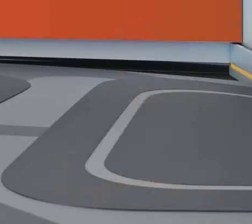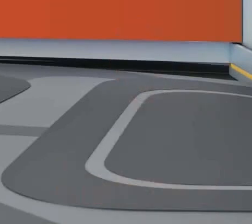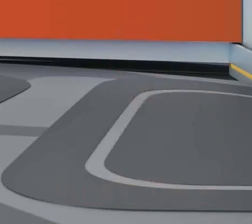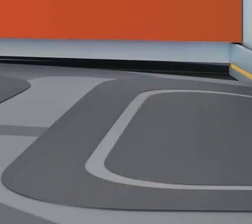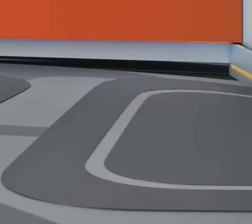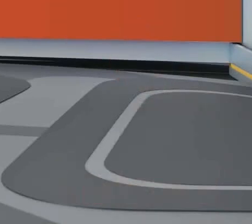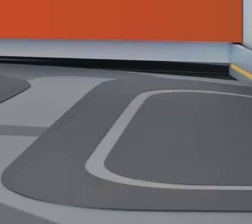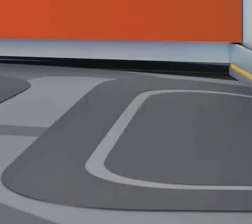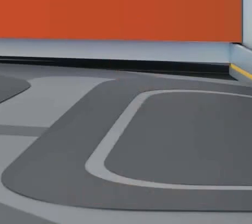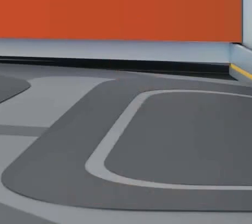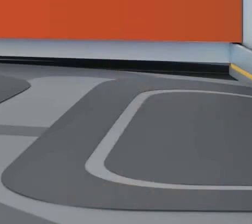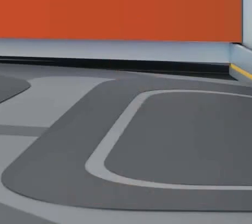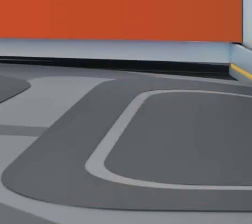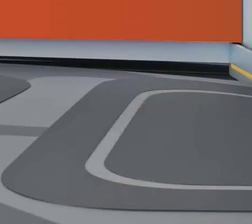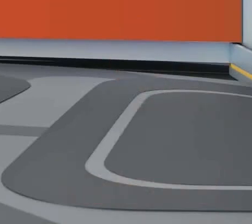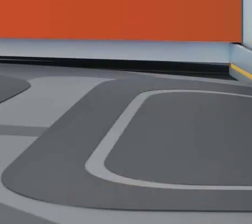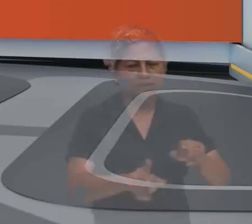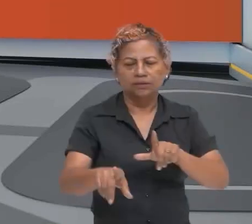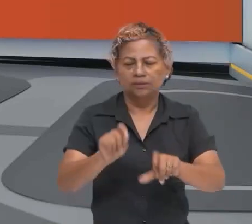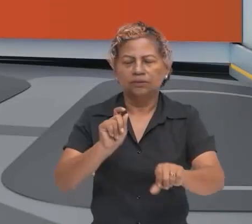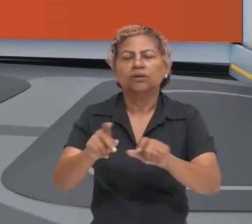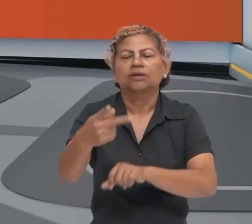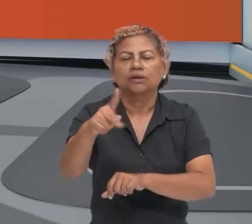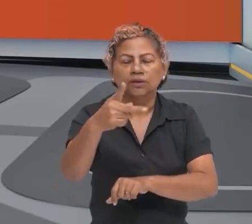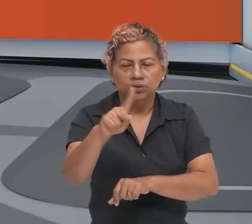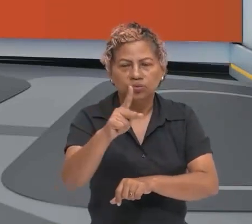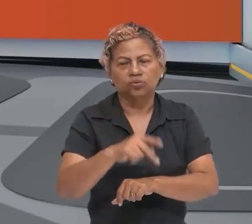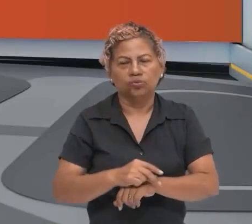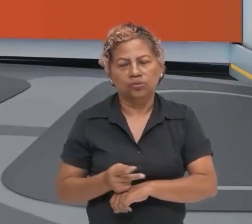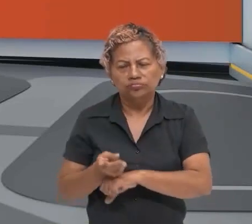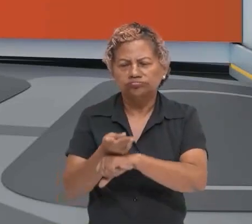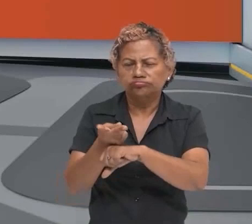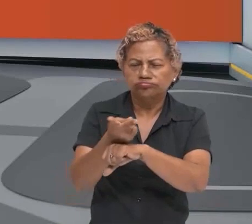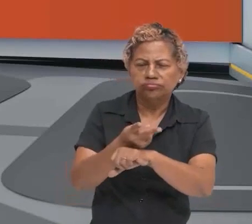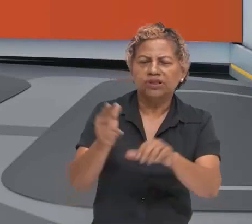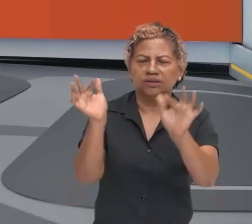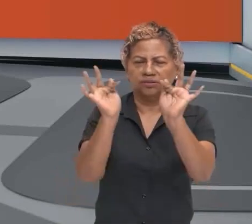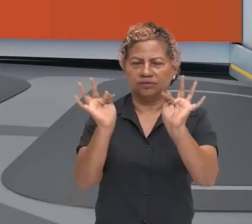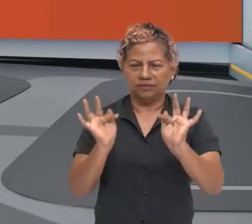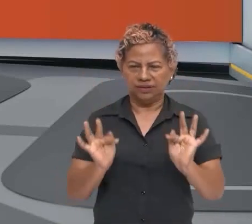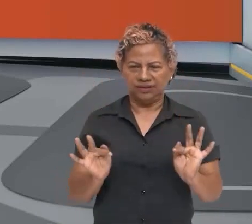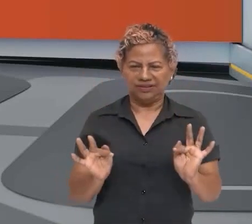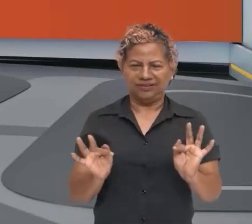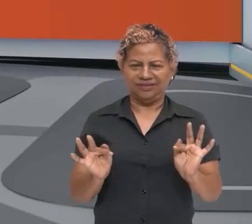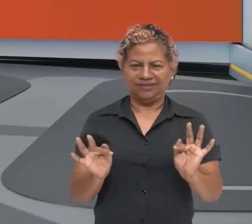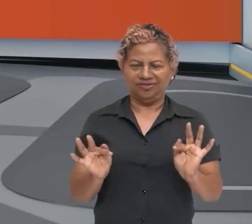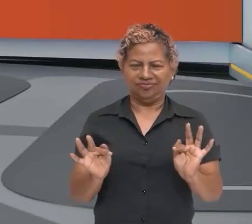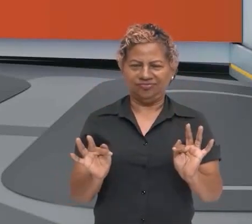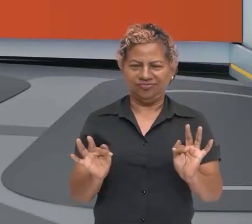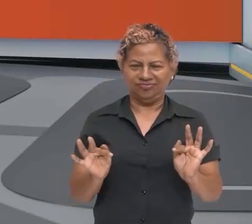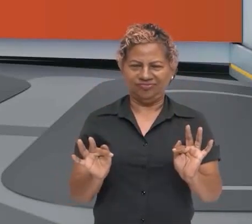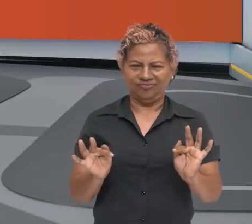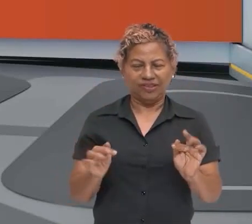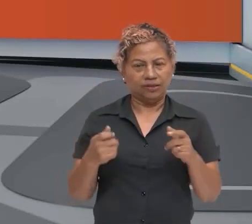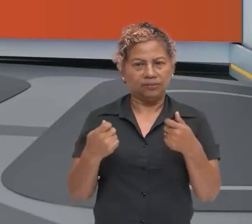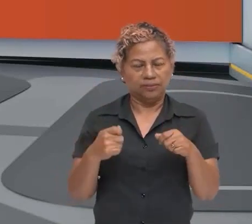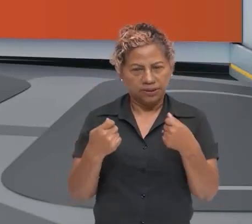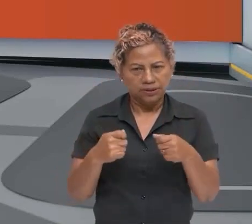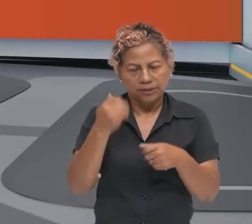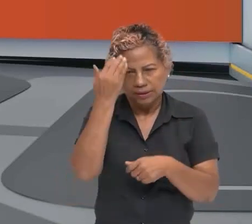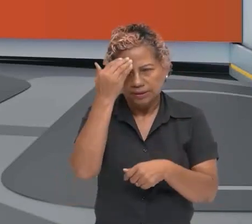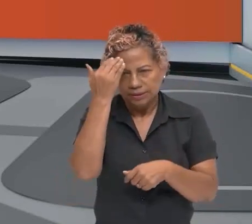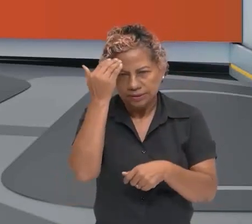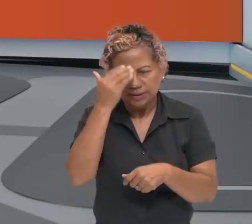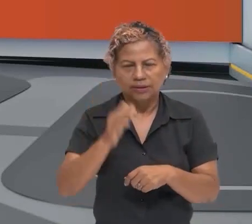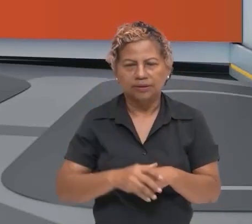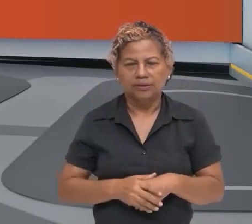cada um. Como as suas escolhas têm impactado na sua busca pela felicidade? É isso que tem que nos posicionar. As